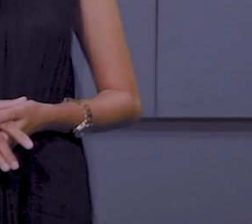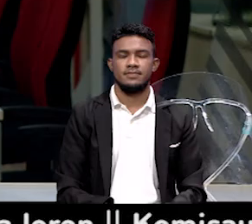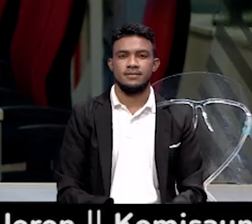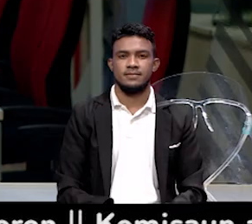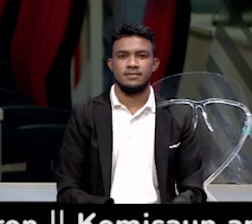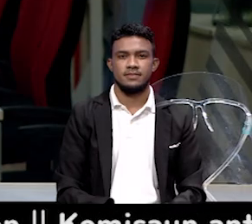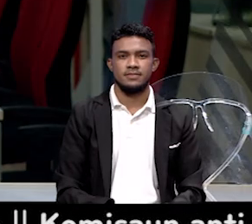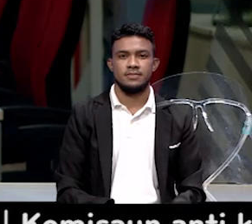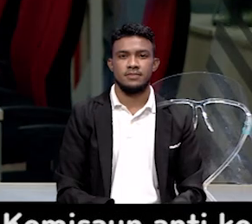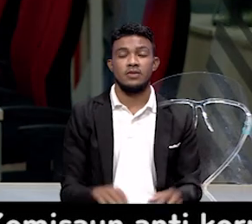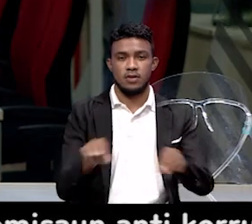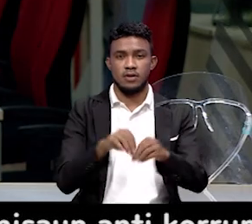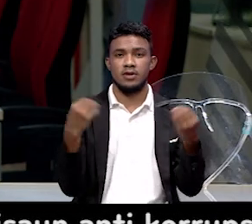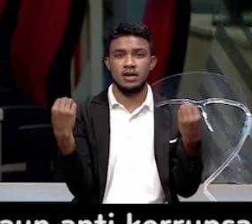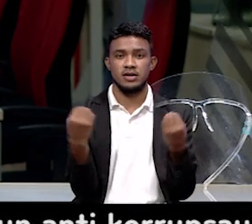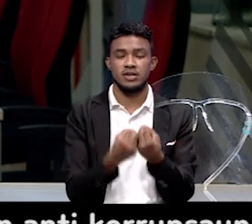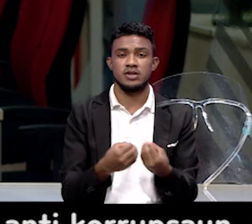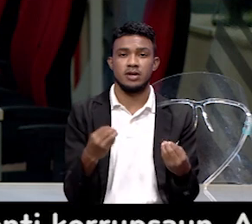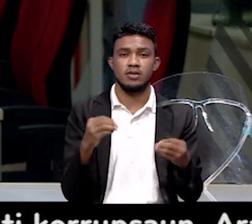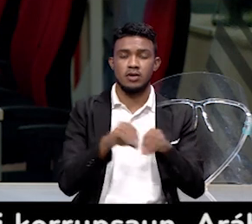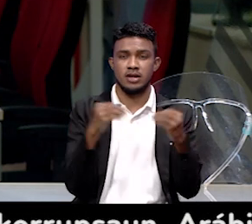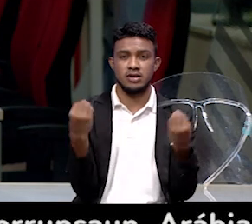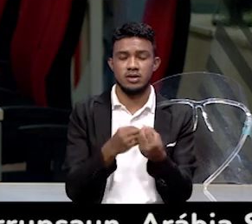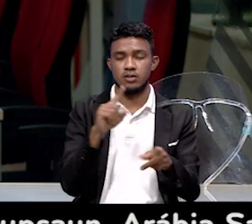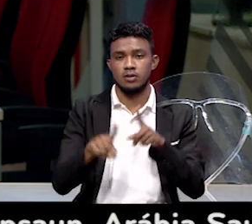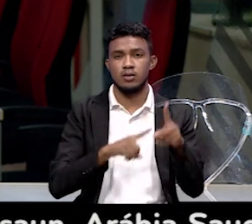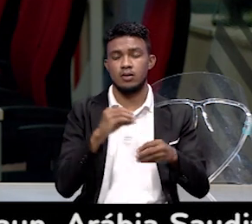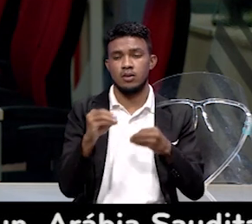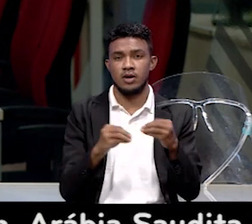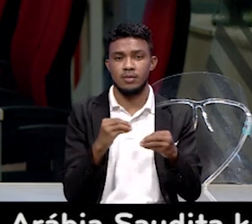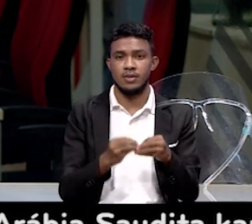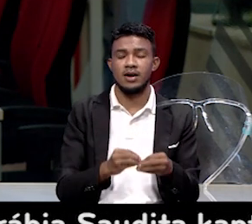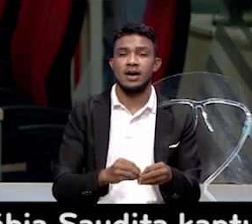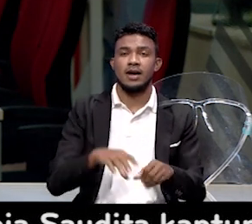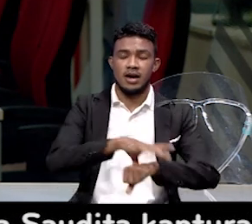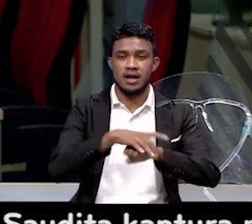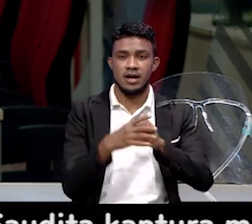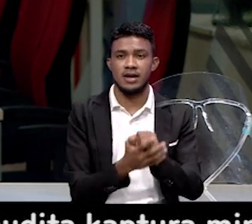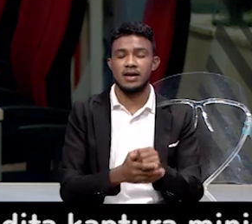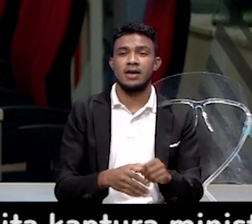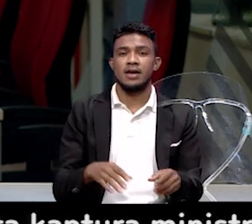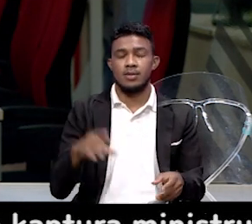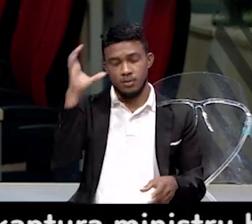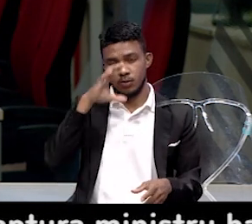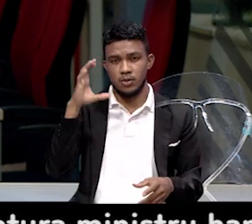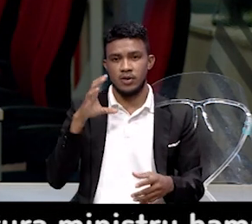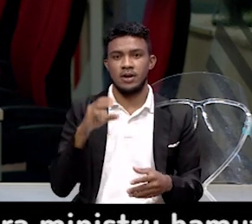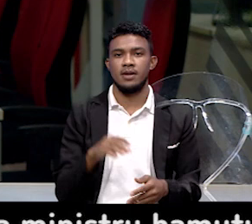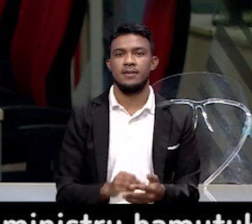Obrigada. Organização Rede Barrai garante se ia solução ba arte moris nia problema.